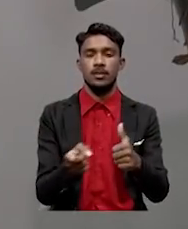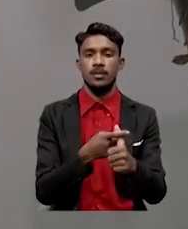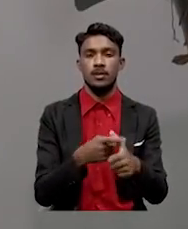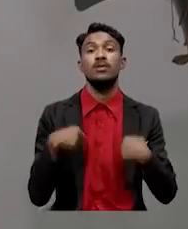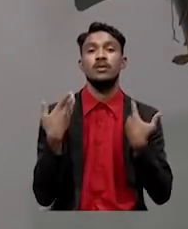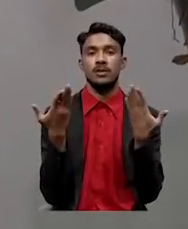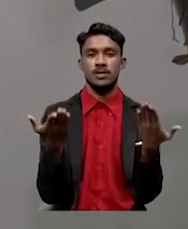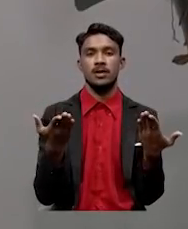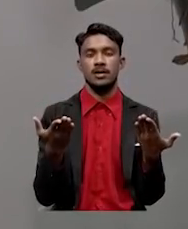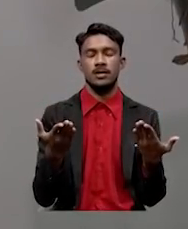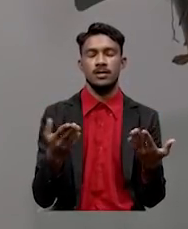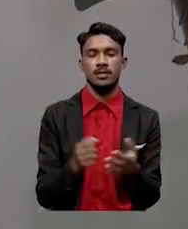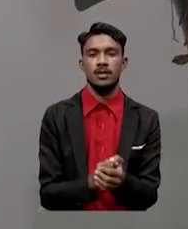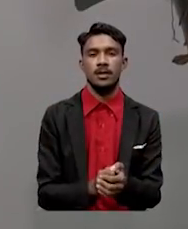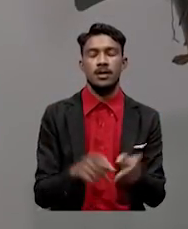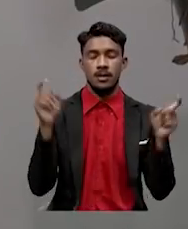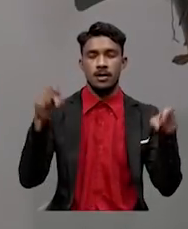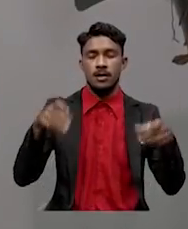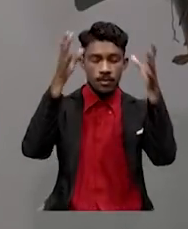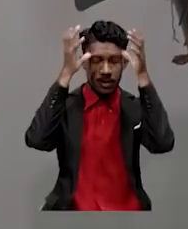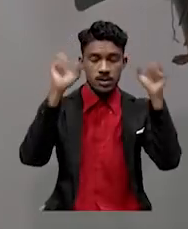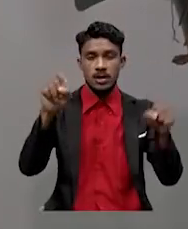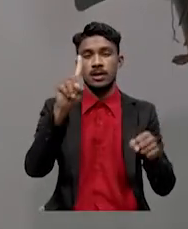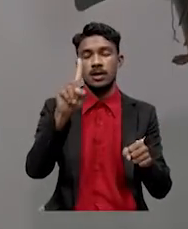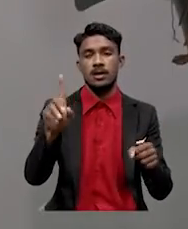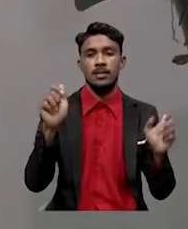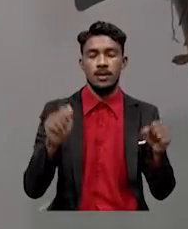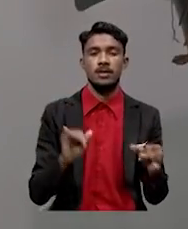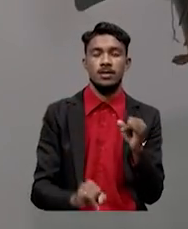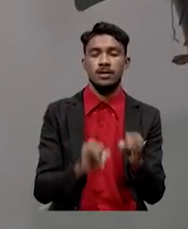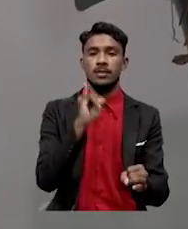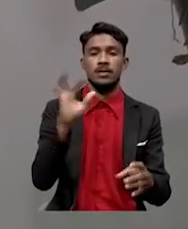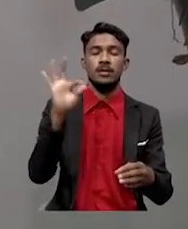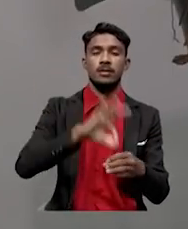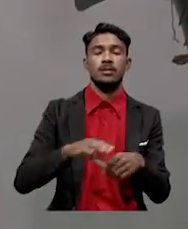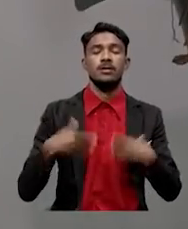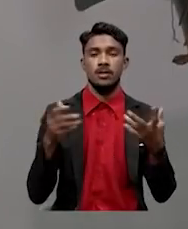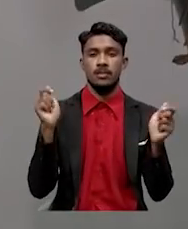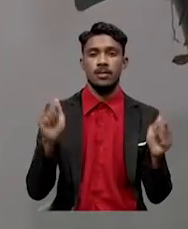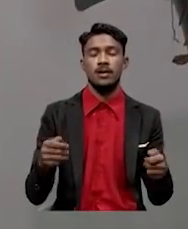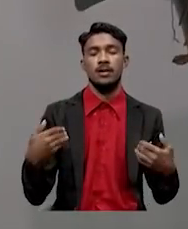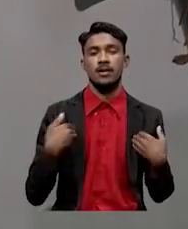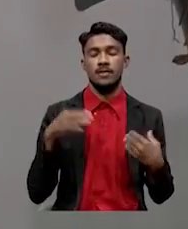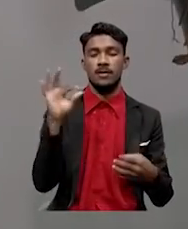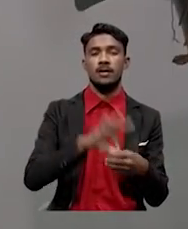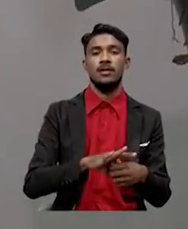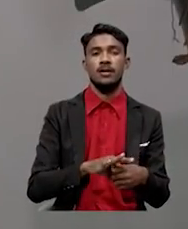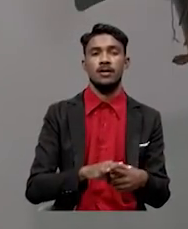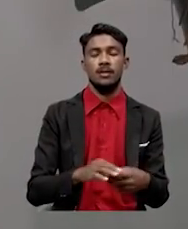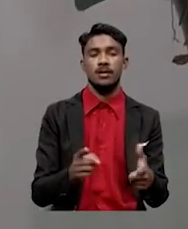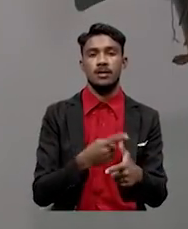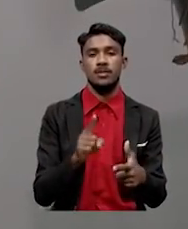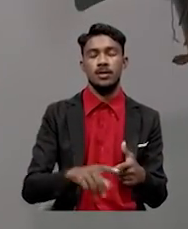é que tem que presidente ir daqui a cabimento jurídico, né? Leito, sabe que bela é leito, né? Senhora Neceto